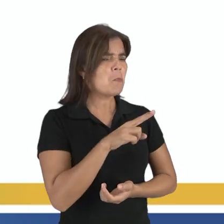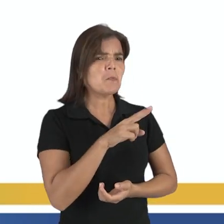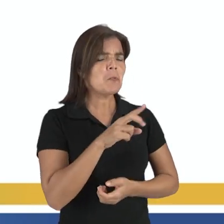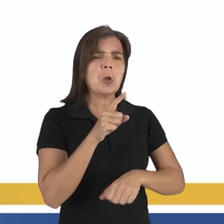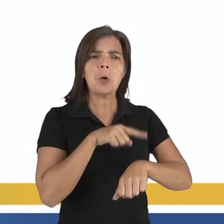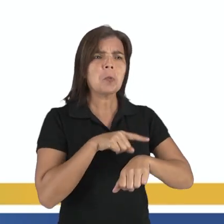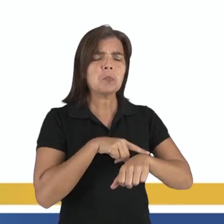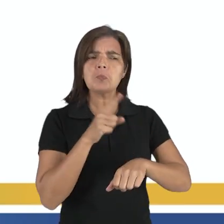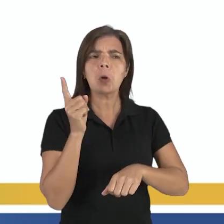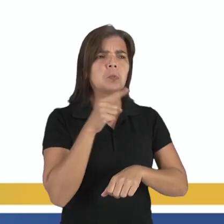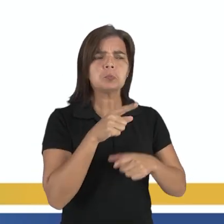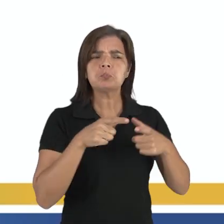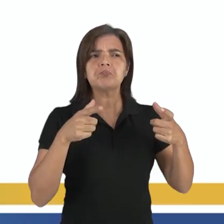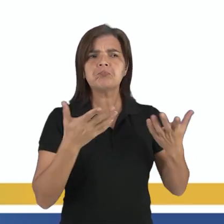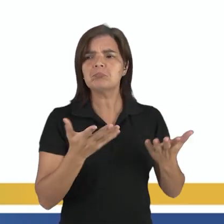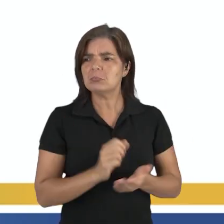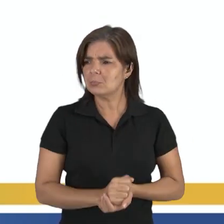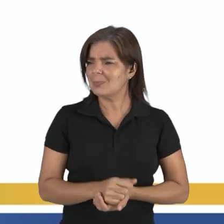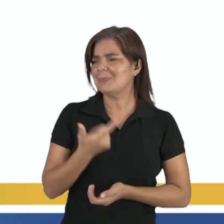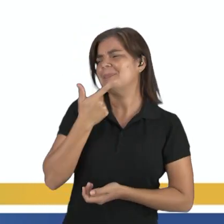nem o tempo, nem o tempão.